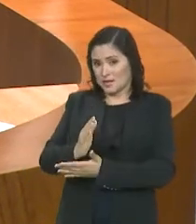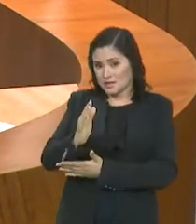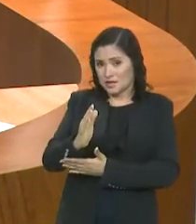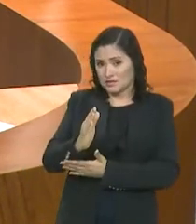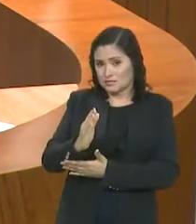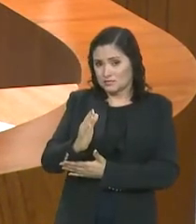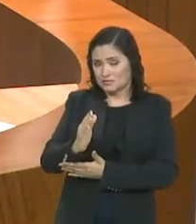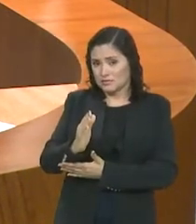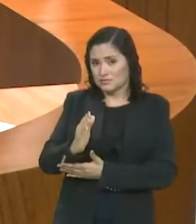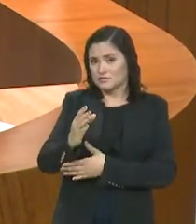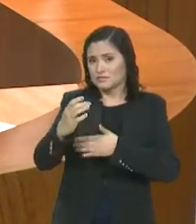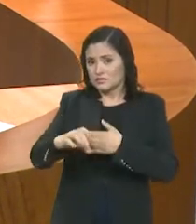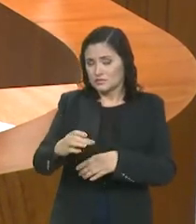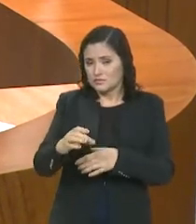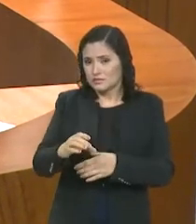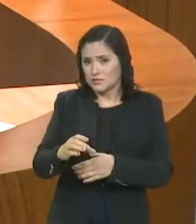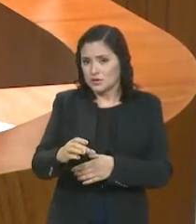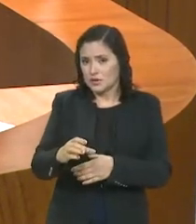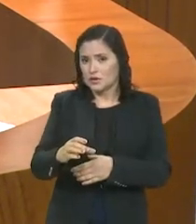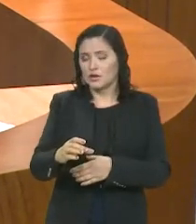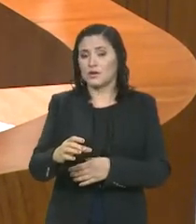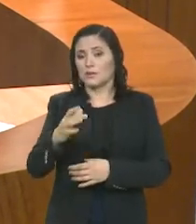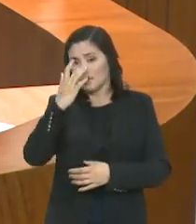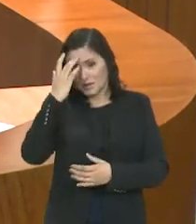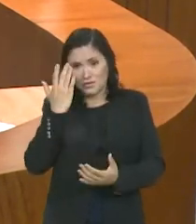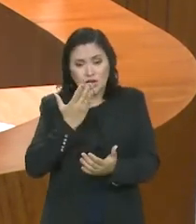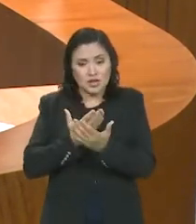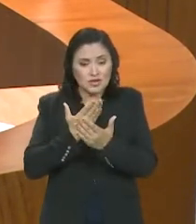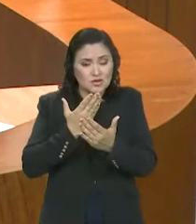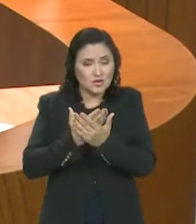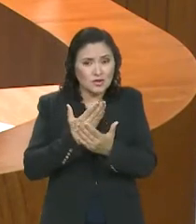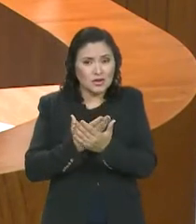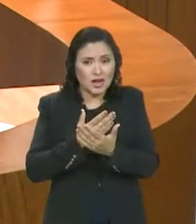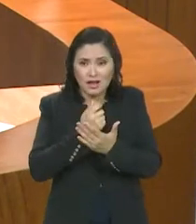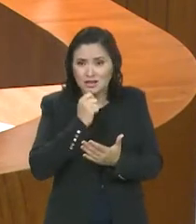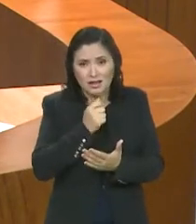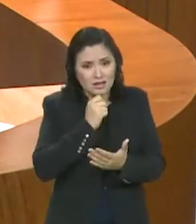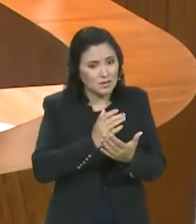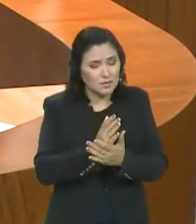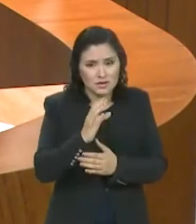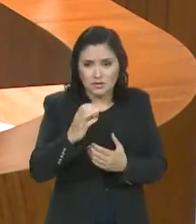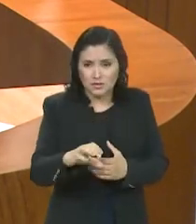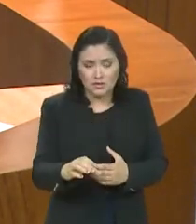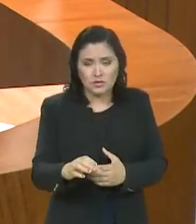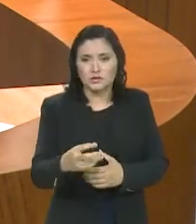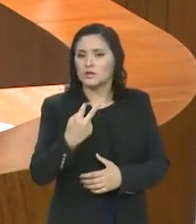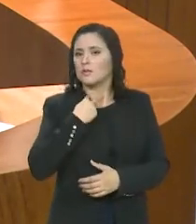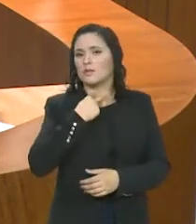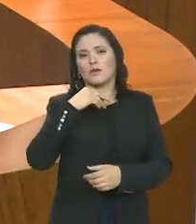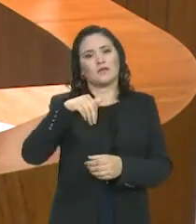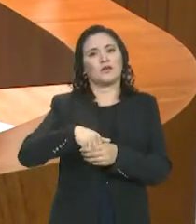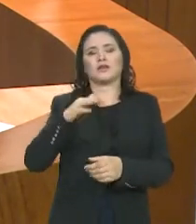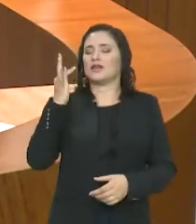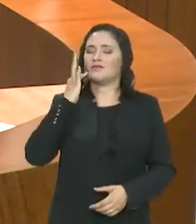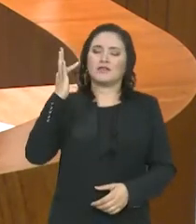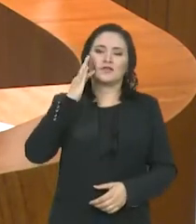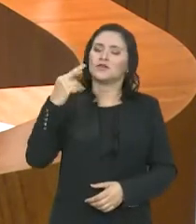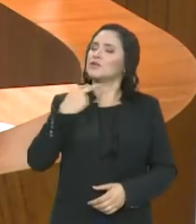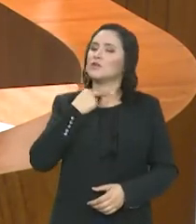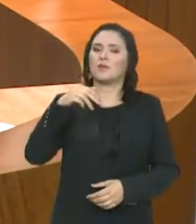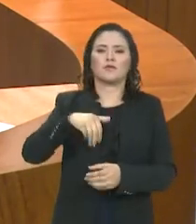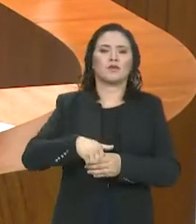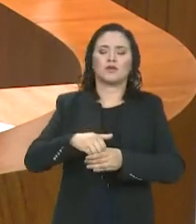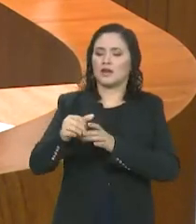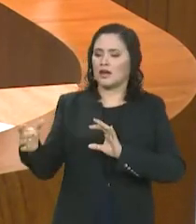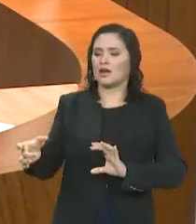votam em Flávio Dino e nos seus aliados. A luta permanente pela nomeação, pela aprovação